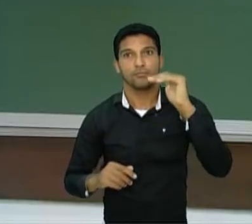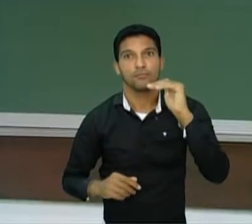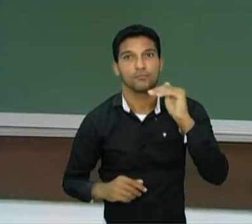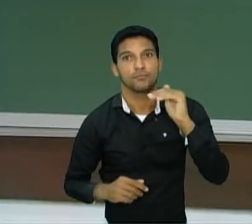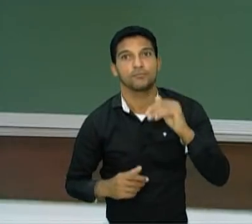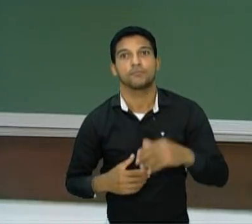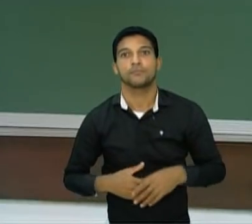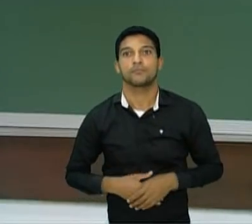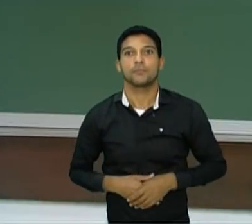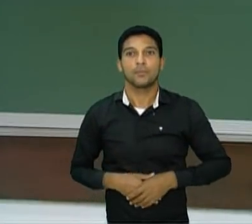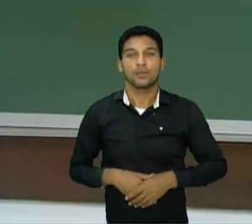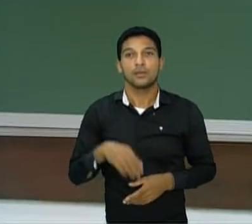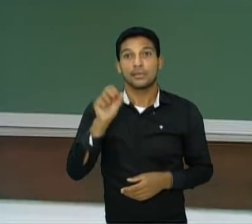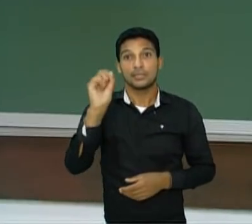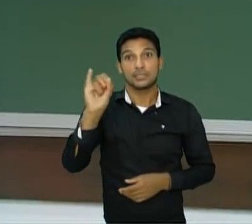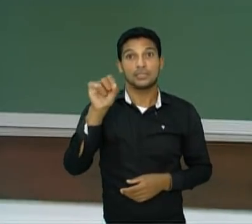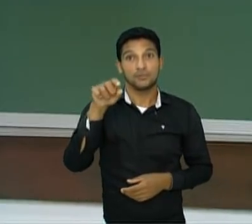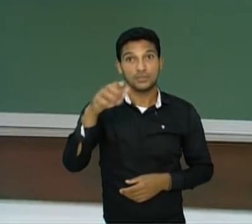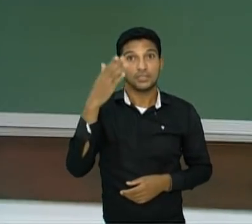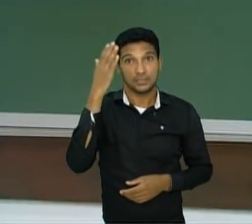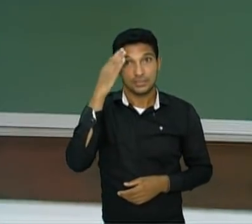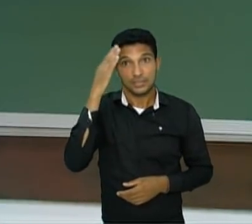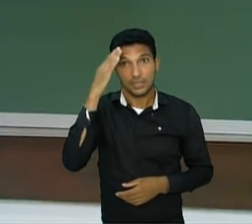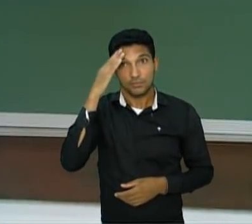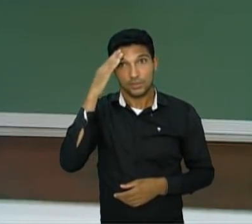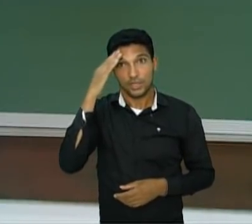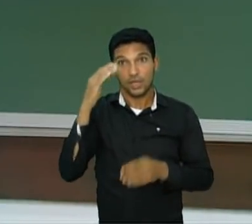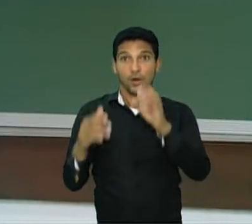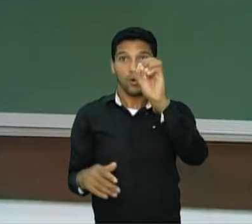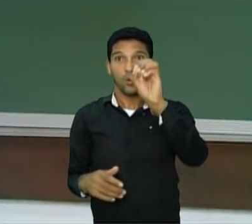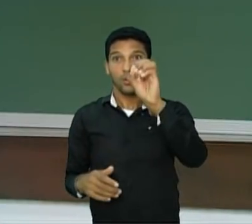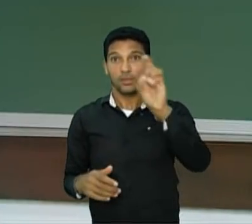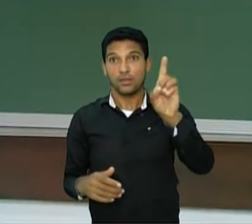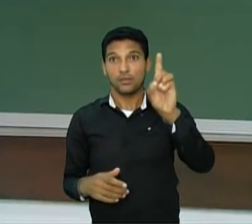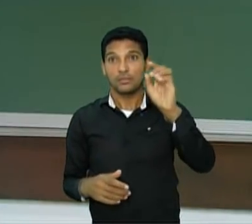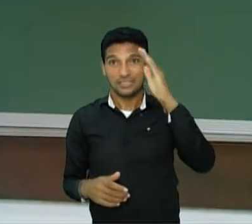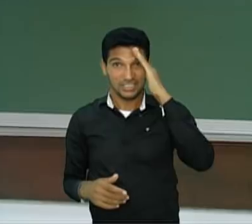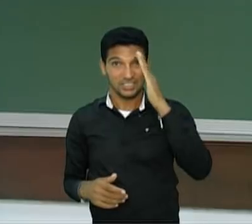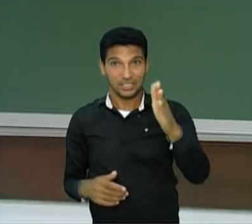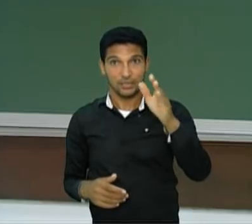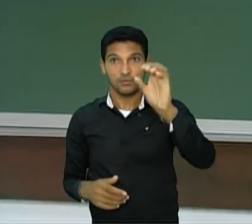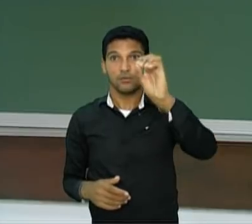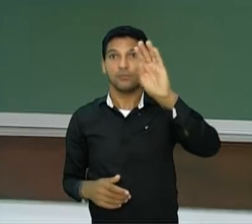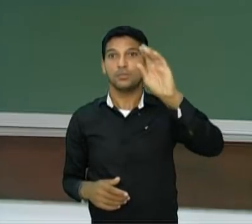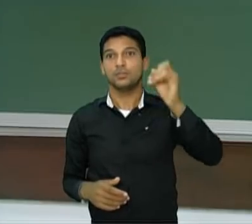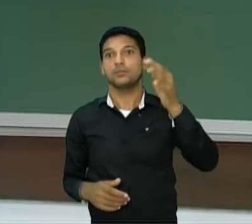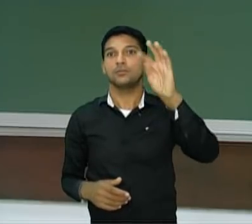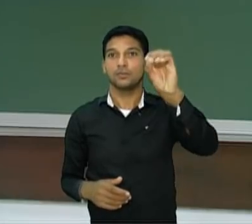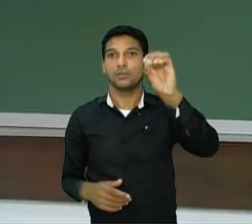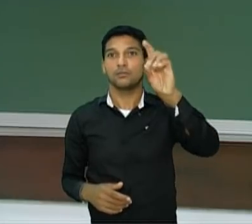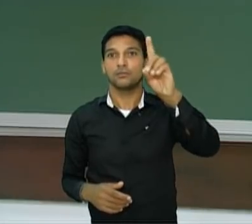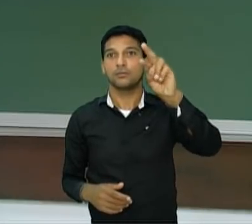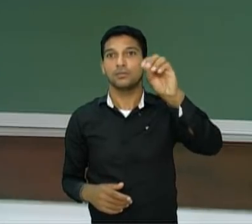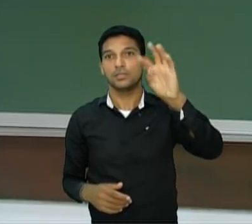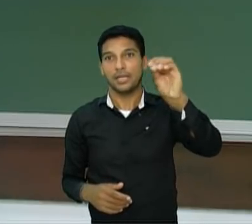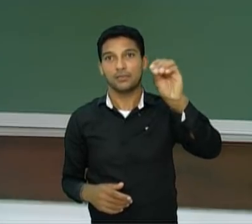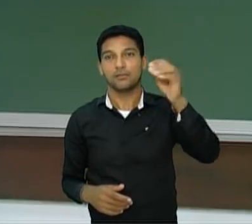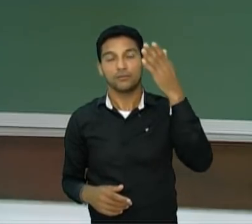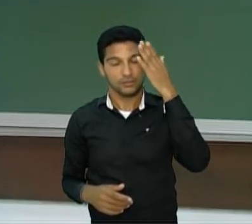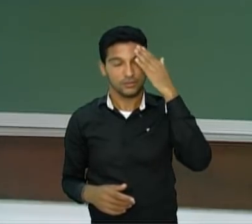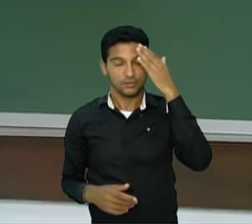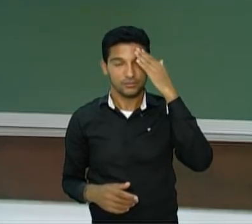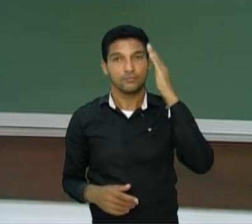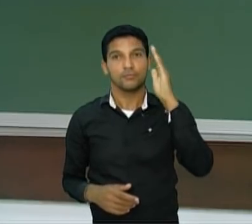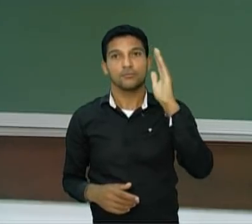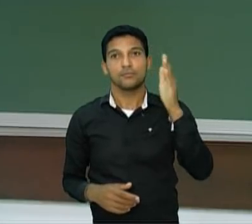coisa. Então, se você já sabe o objeto direto, você já sabe a oração subordinada substantiva objetiva direta. Se você sabe